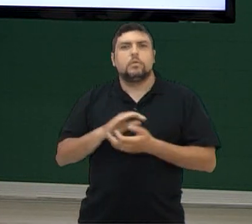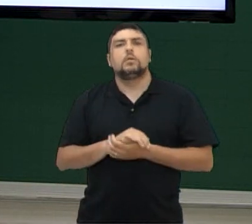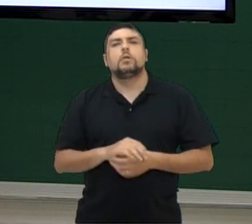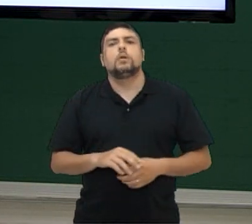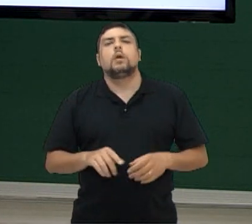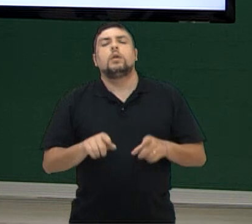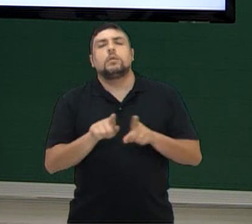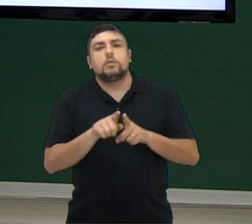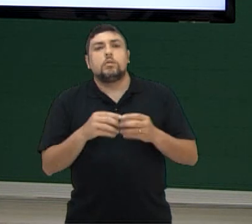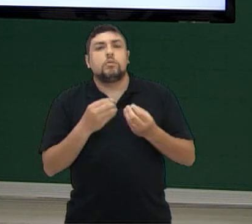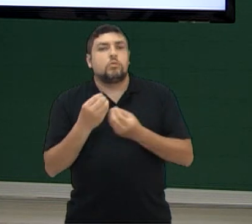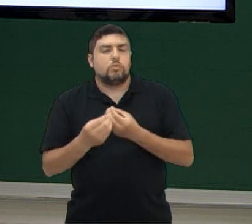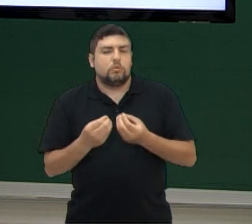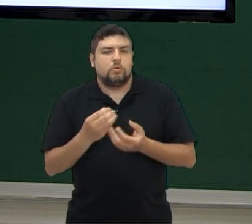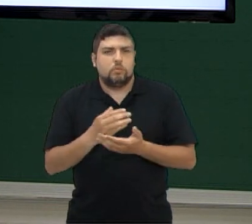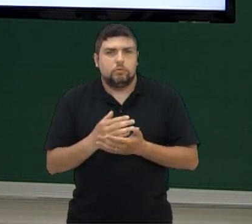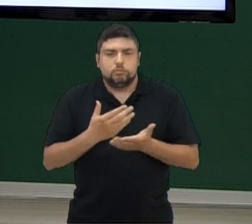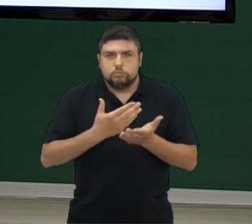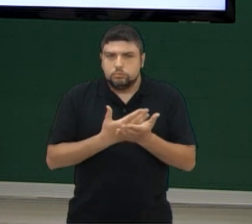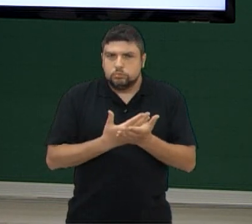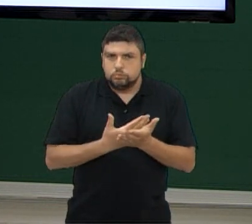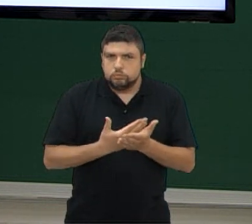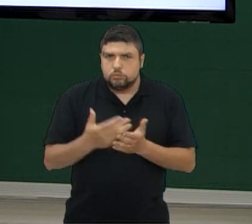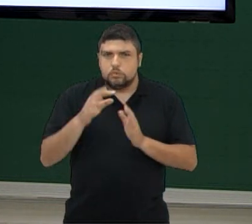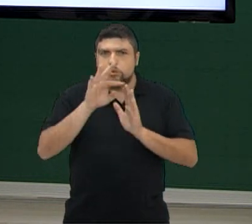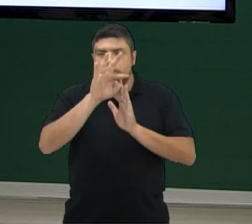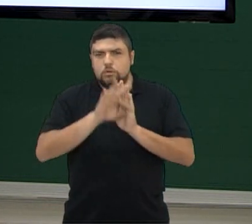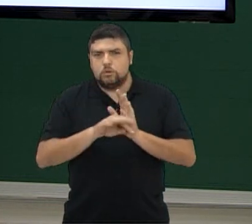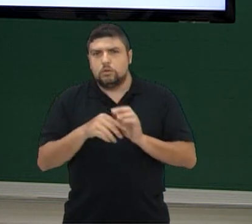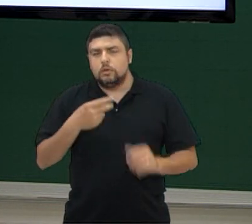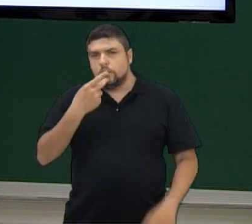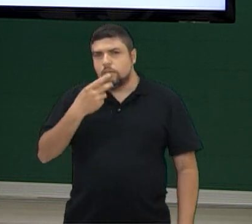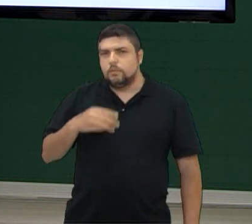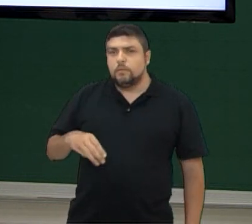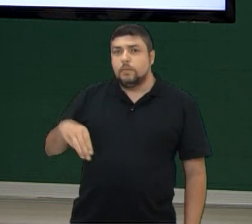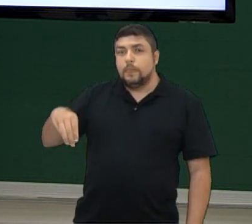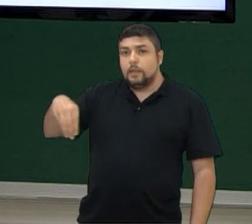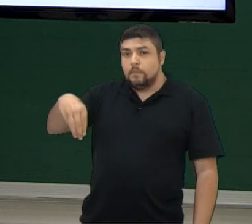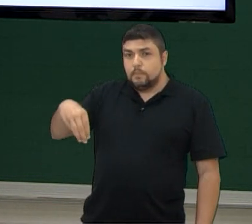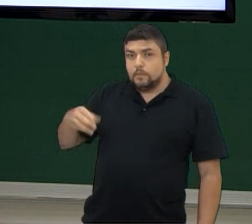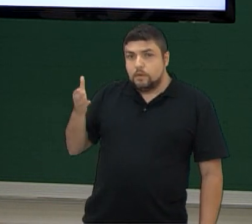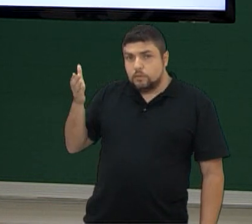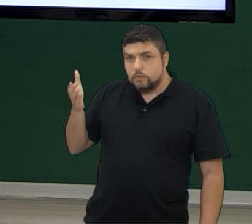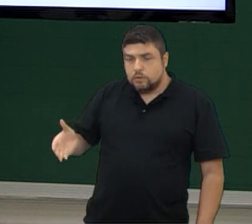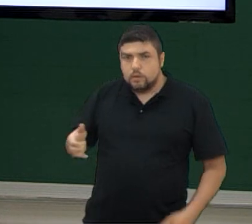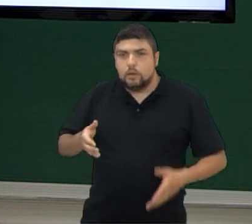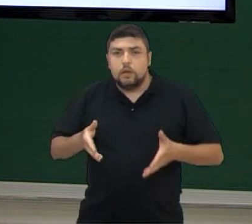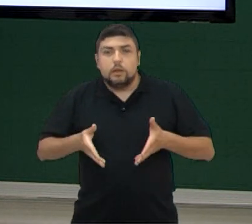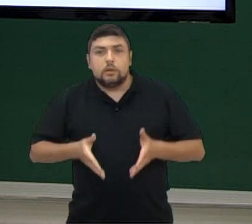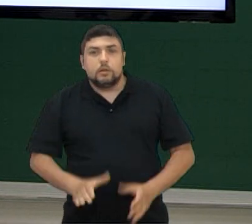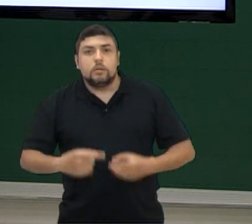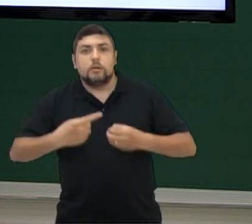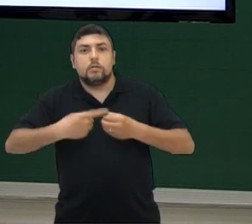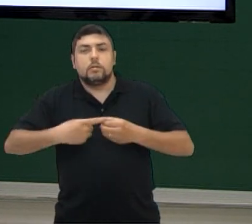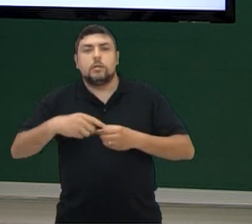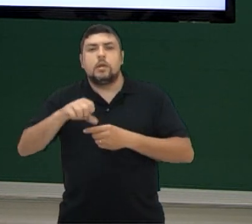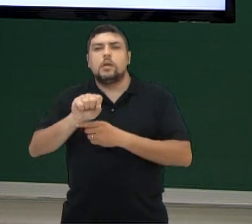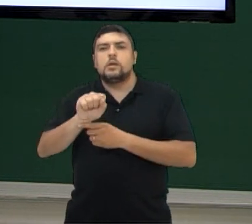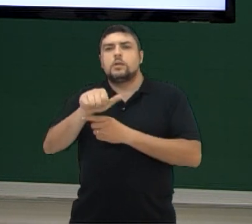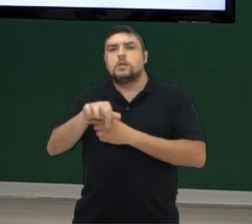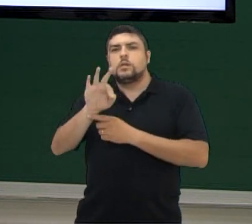Então, começando ali na primeira frase ali, né, da biografia, tem lá, Maurício de Souza nasceu na cidade de Santa Isabel.